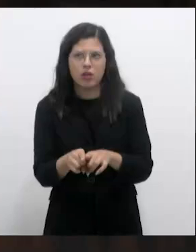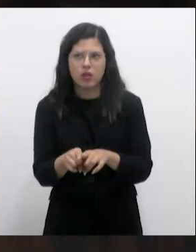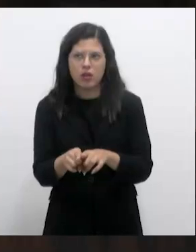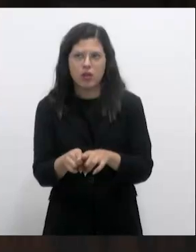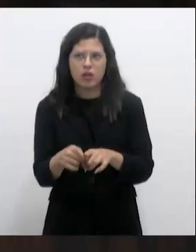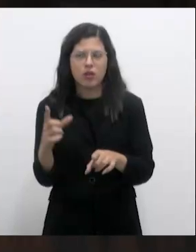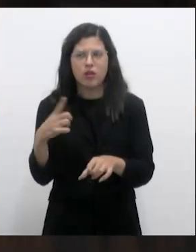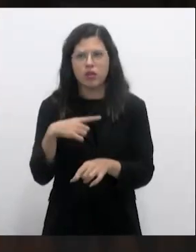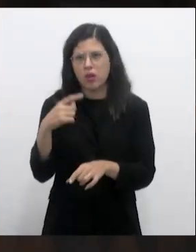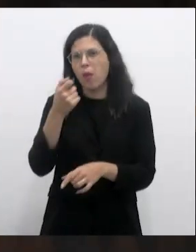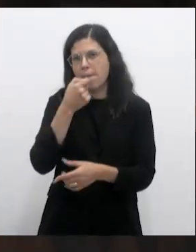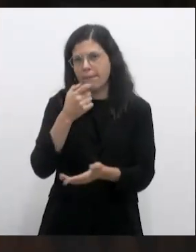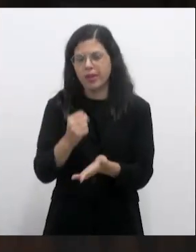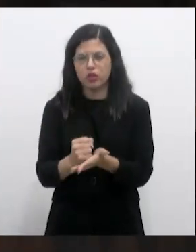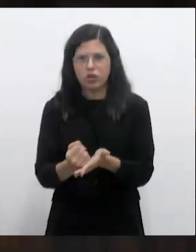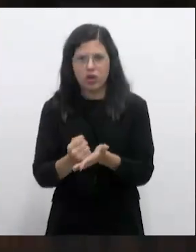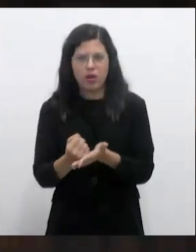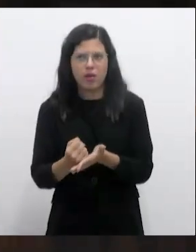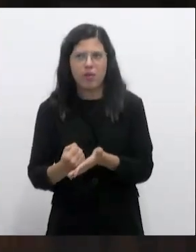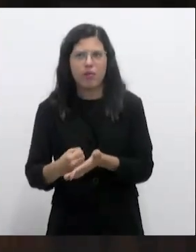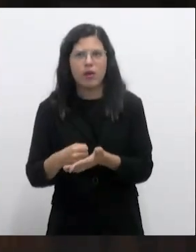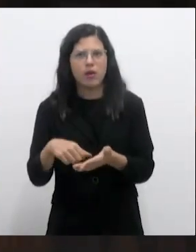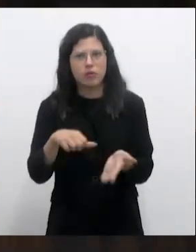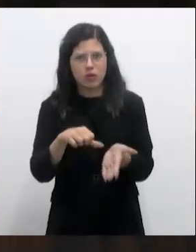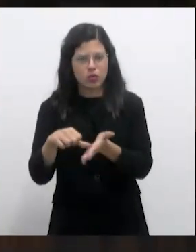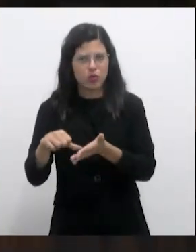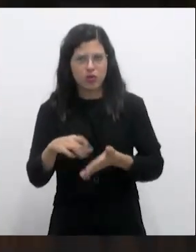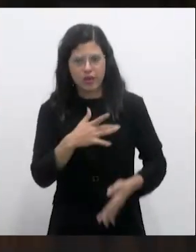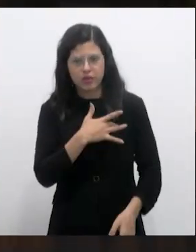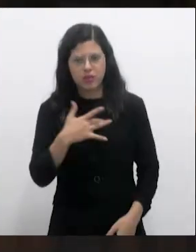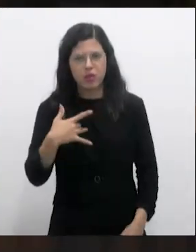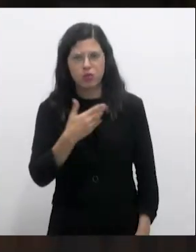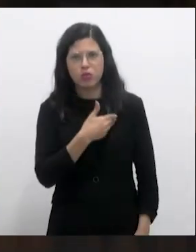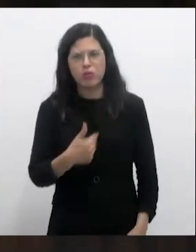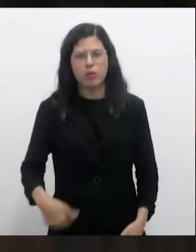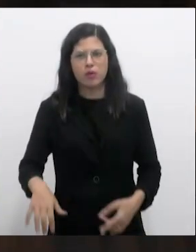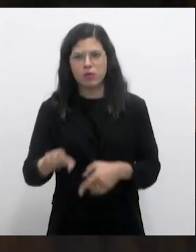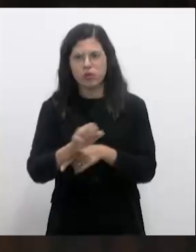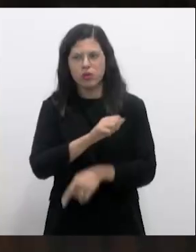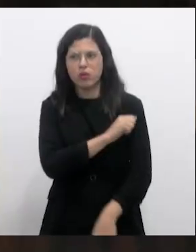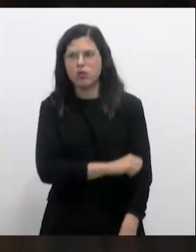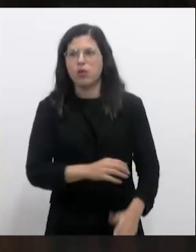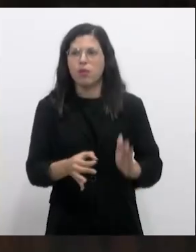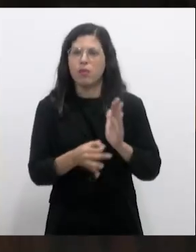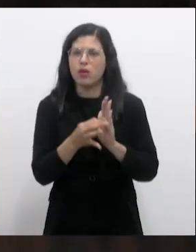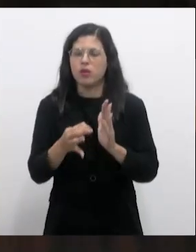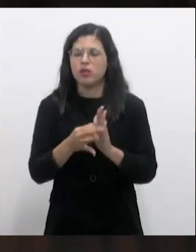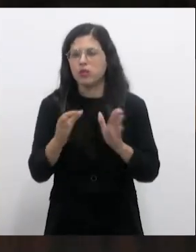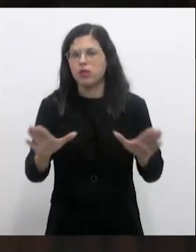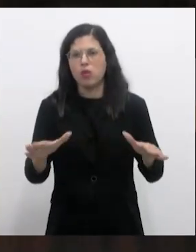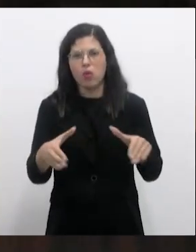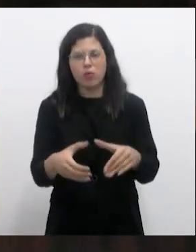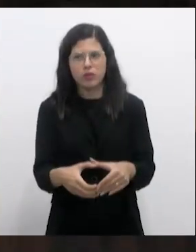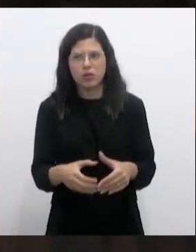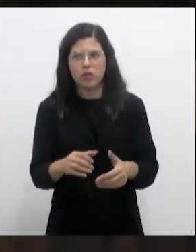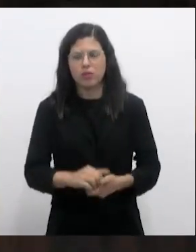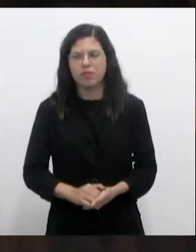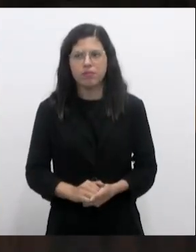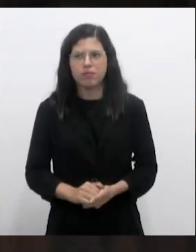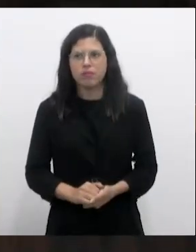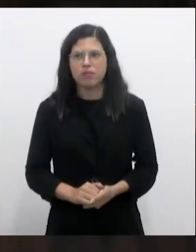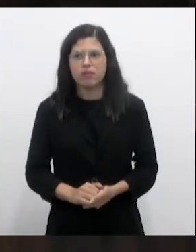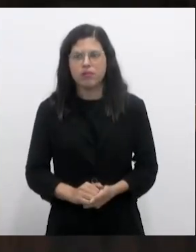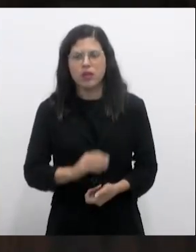nas unidades de saúde pública do Estado do Rio de Janeiro. Pareceres das comissões